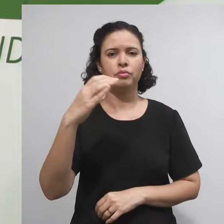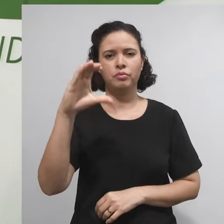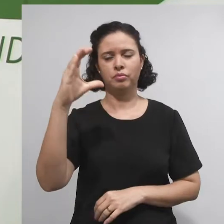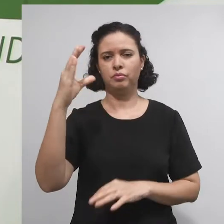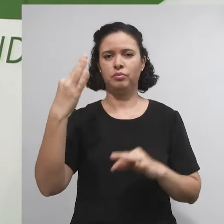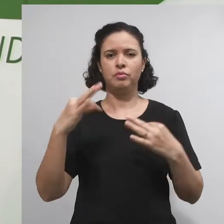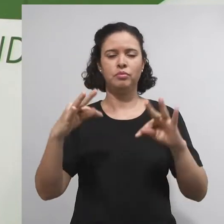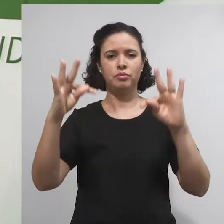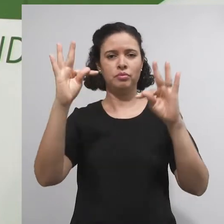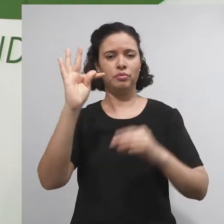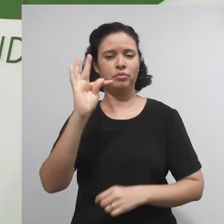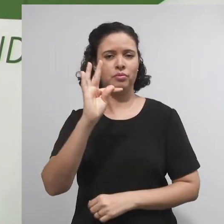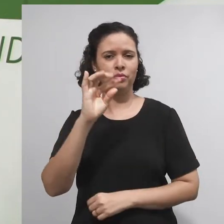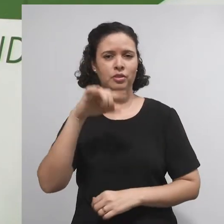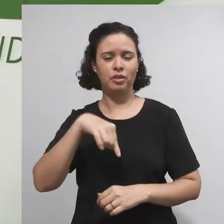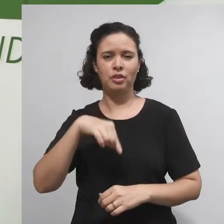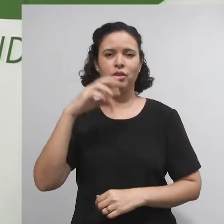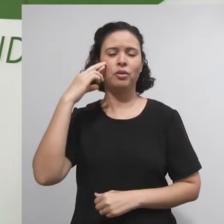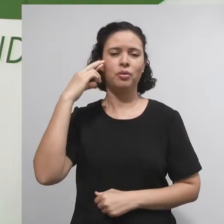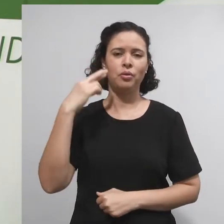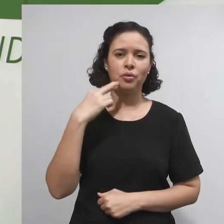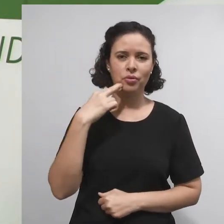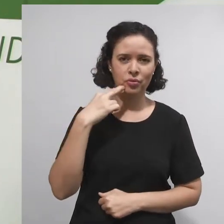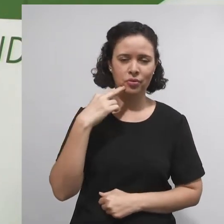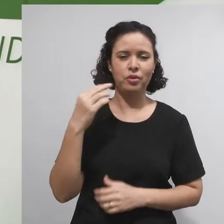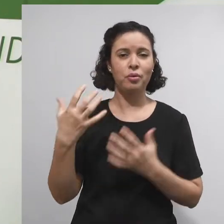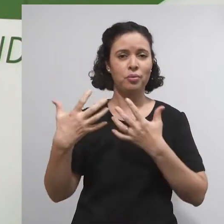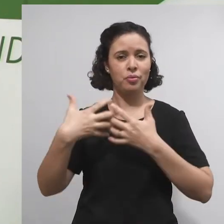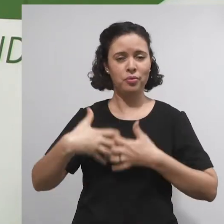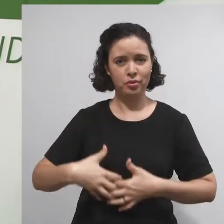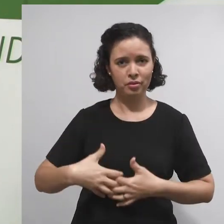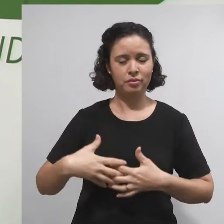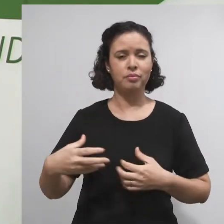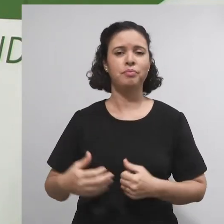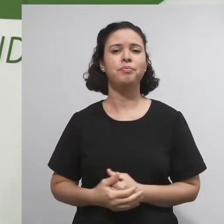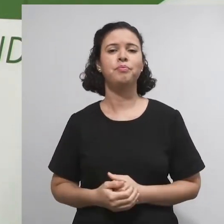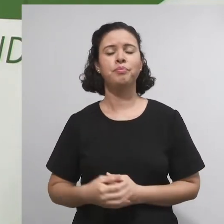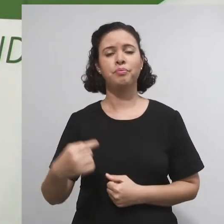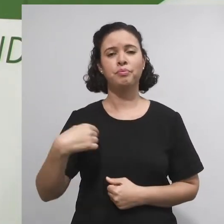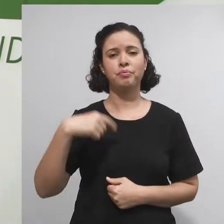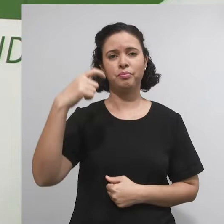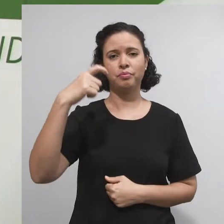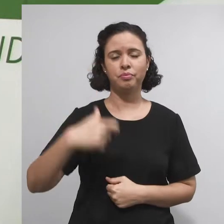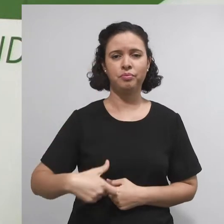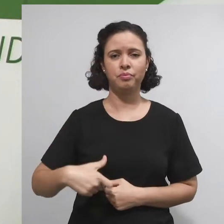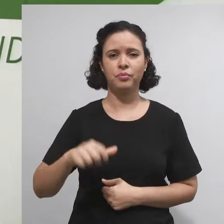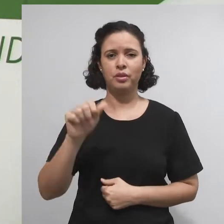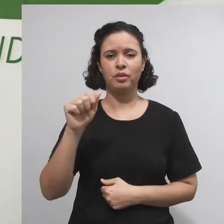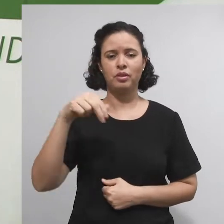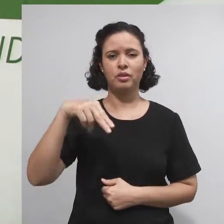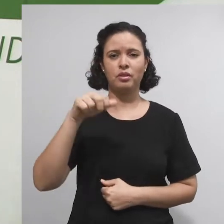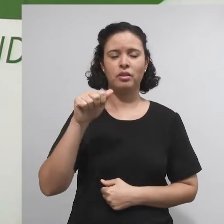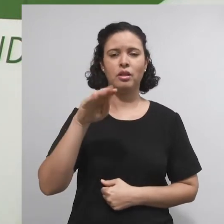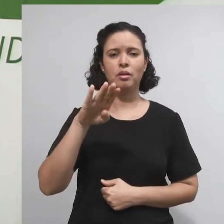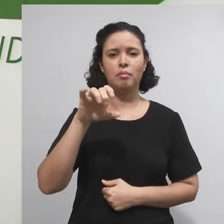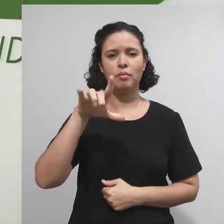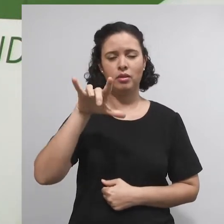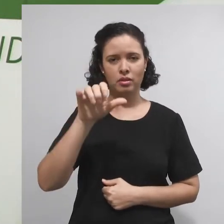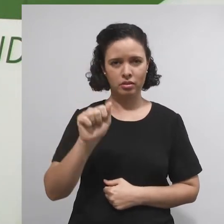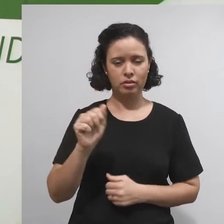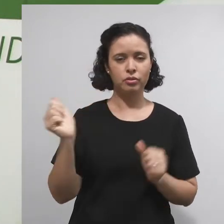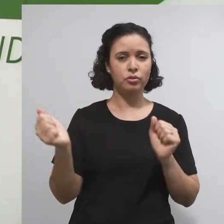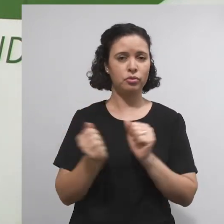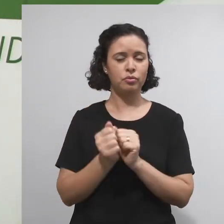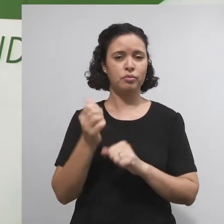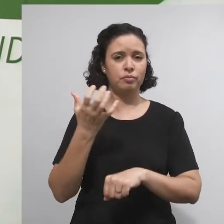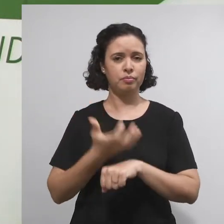Tecnologia de Rondônia, o IFRO, Campus Porto Velho, Zona Norte. Eu sou a professora Anabela Barbosa e juntos estamos